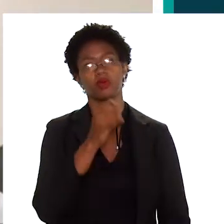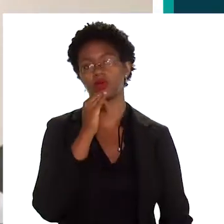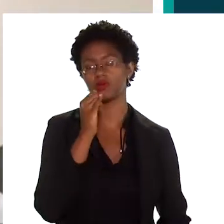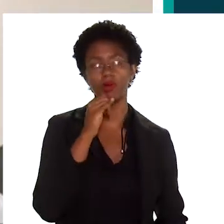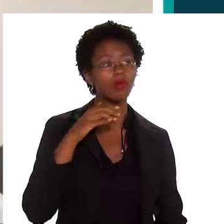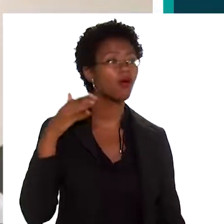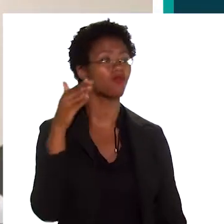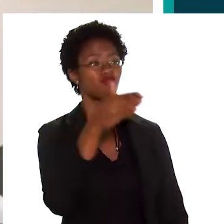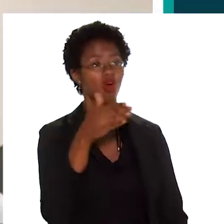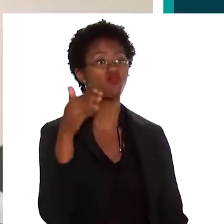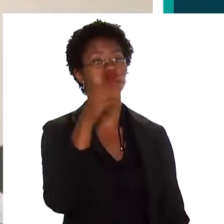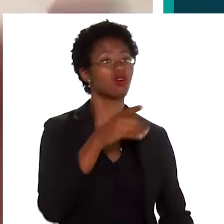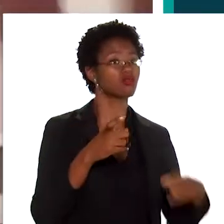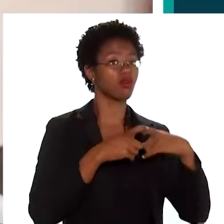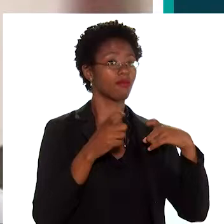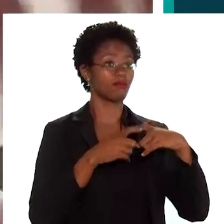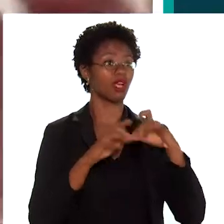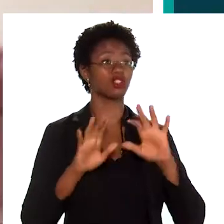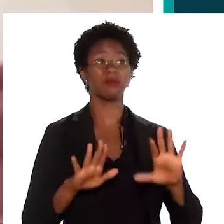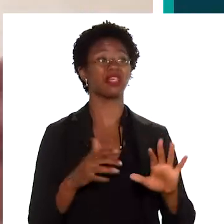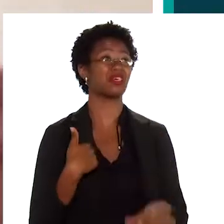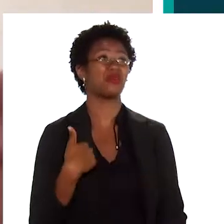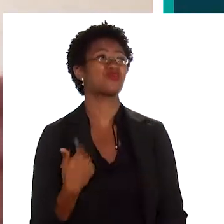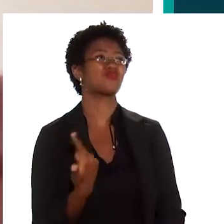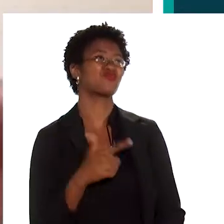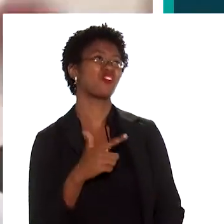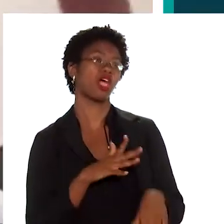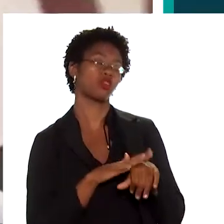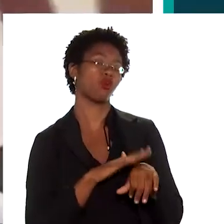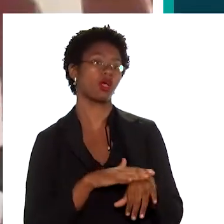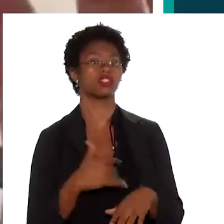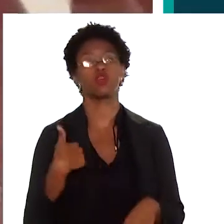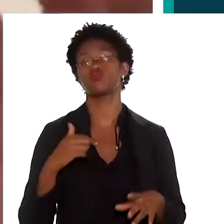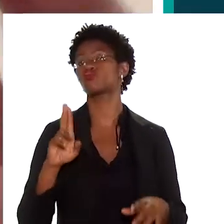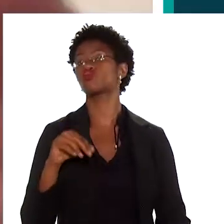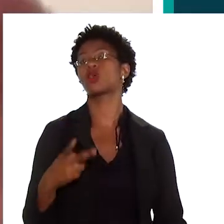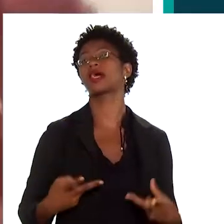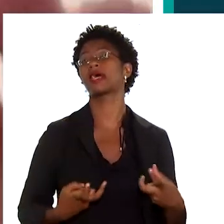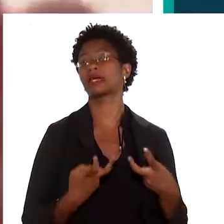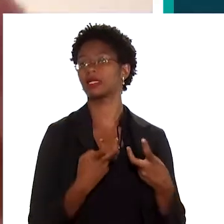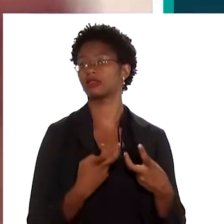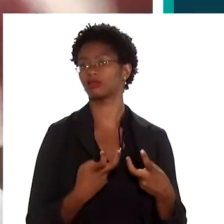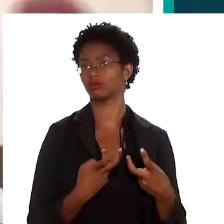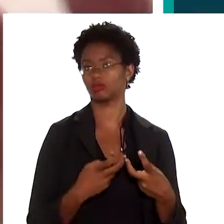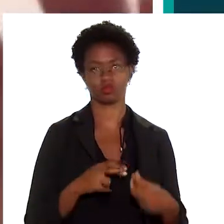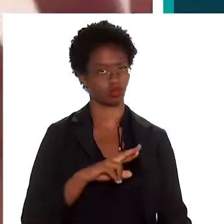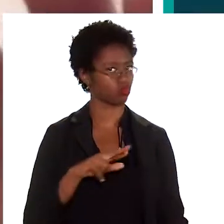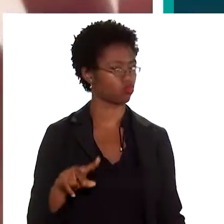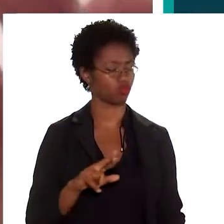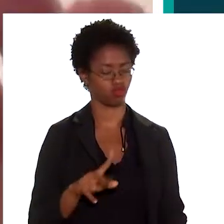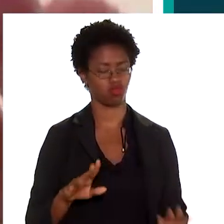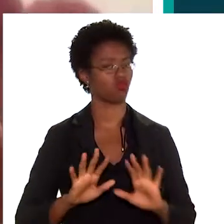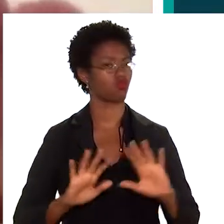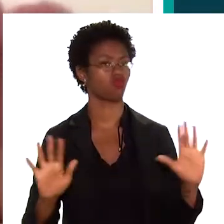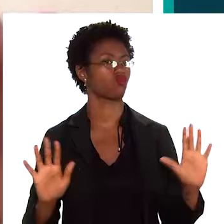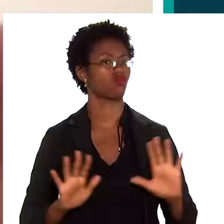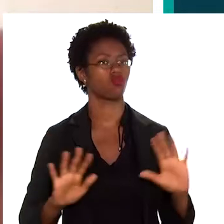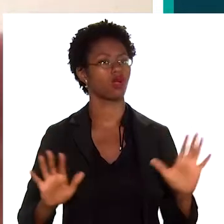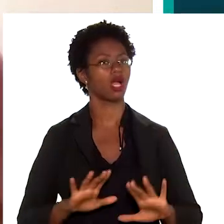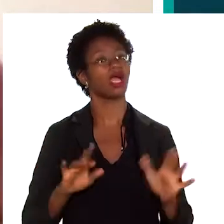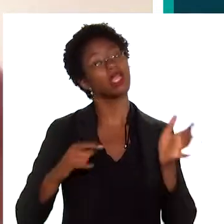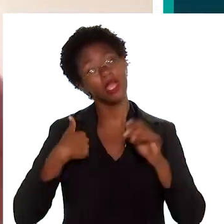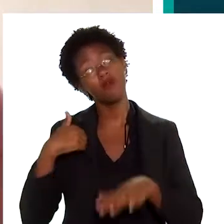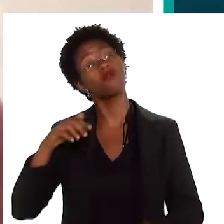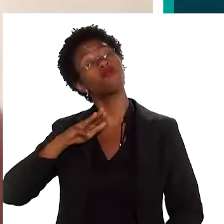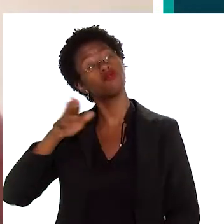vou no urologista todos os anos, então eu não vou ter a doença, então eu não vou ter câncer de próstata. A resposta não é essa. Ou seja,